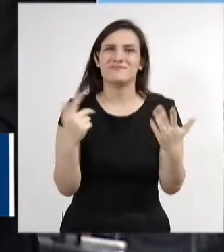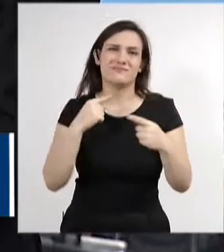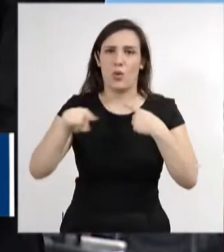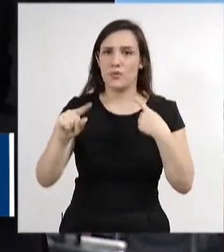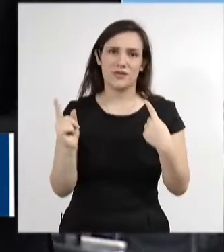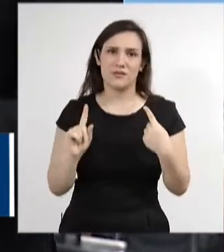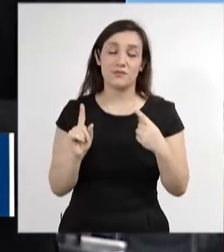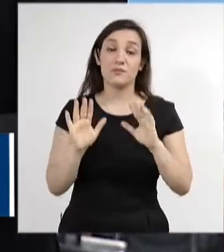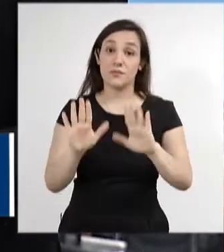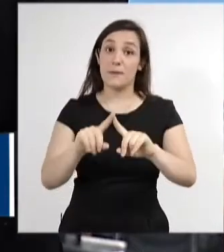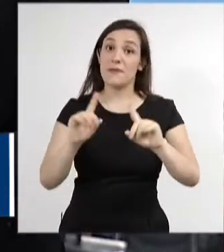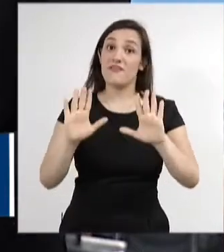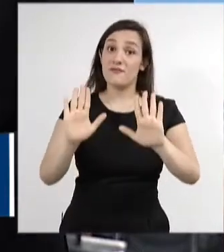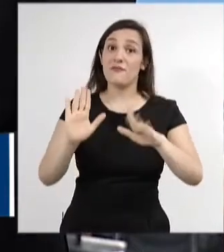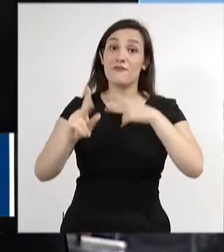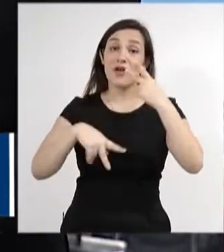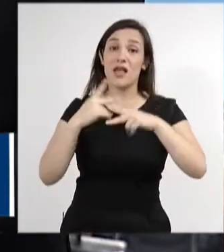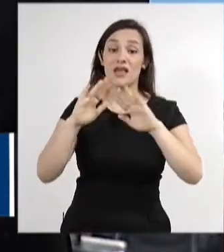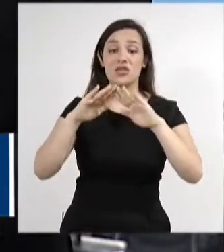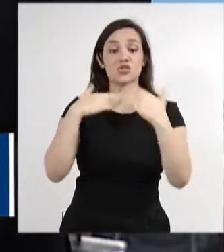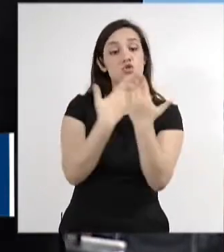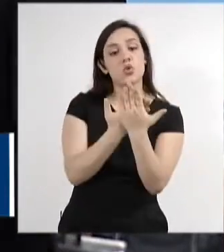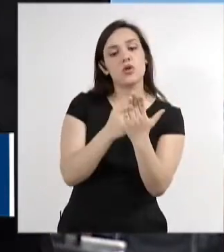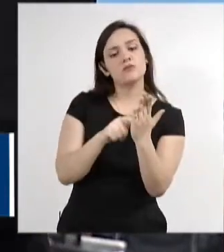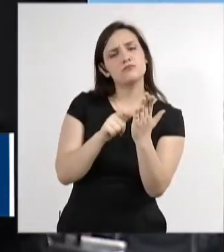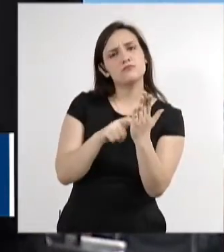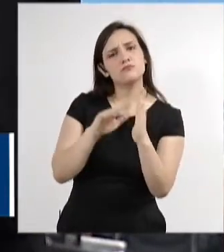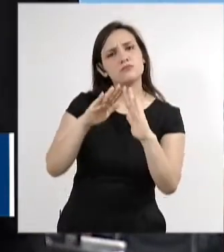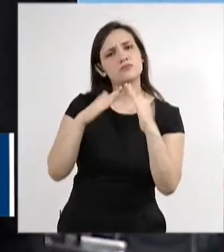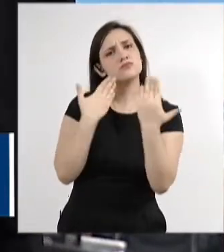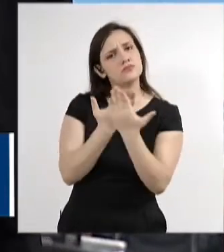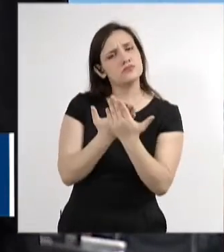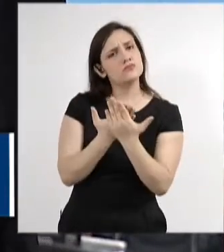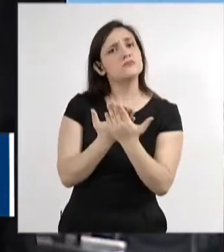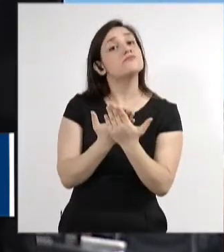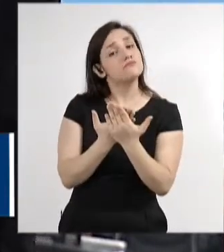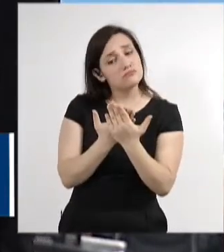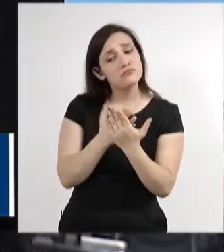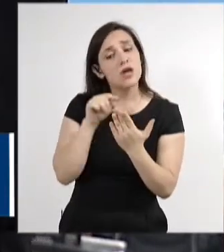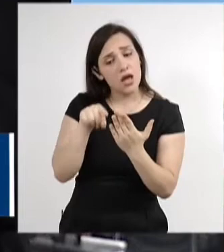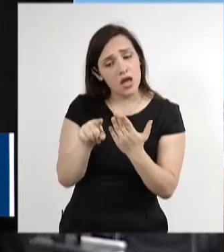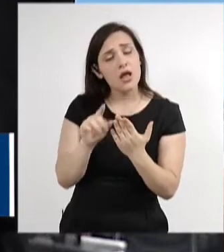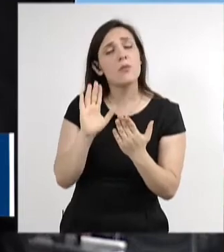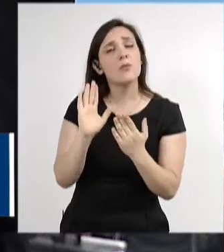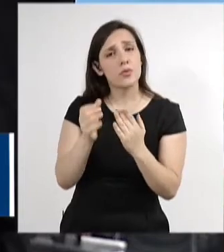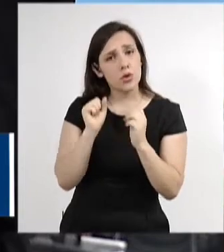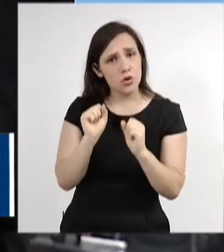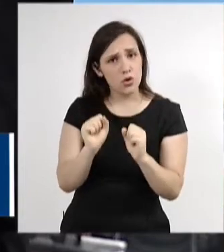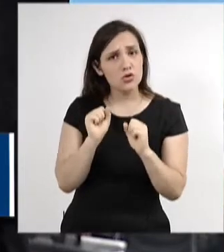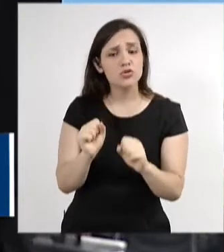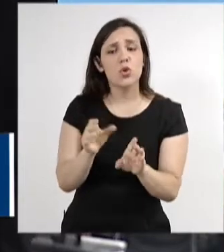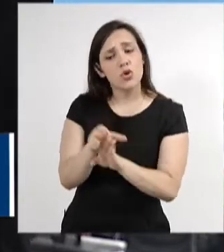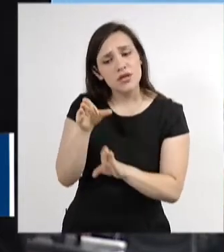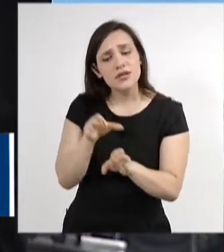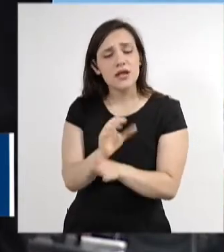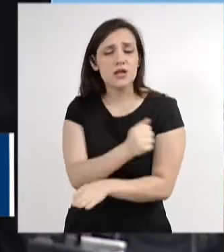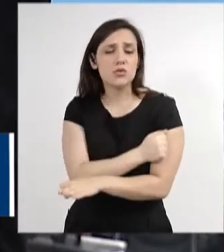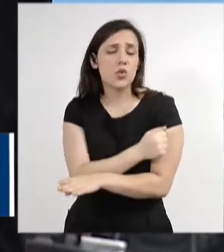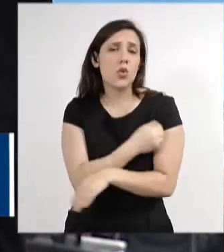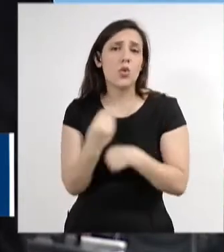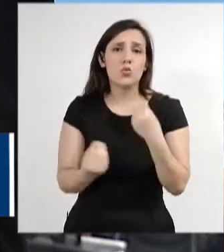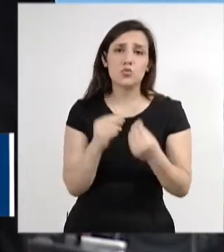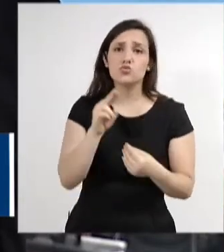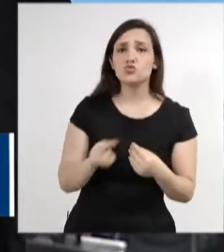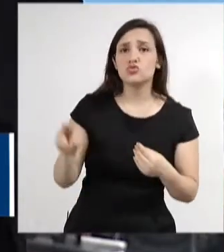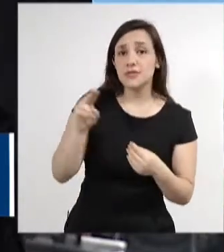aqui, o projeto também pontua que as próprias instituições de ensino vão aí orientar os alunos com relação a isso. E, claro, o uso de